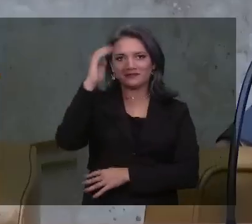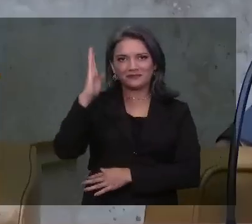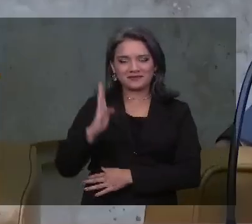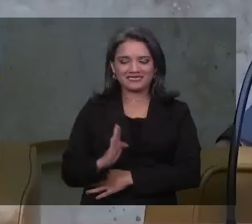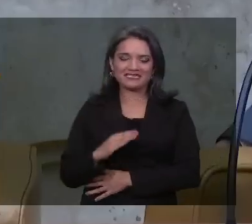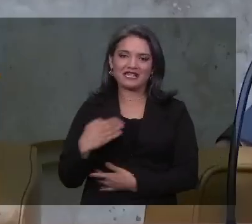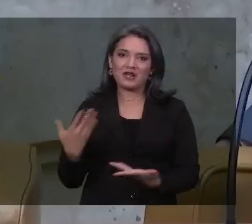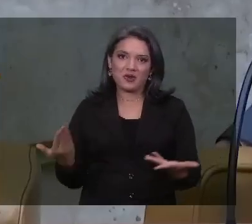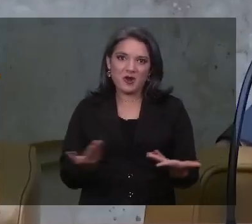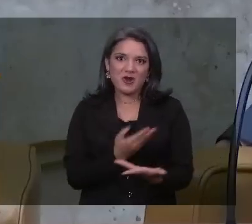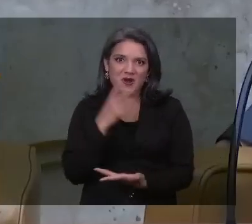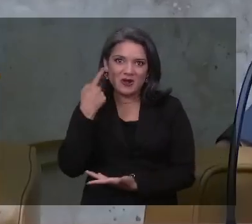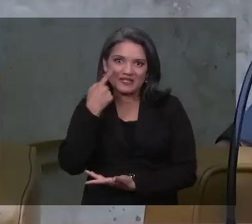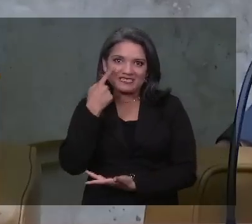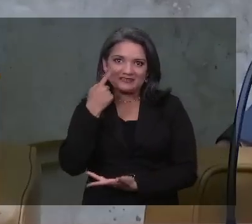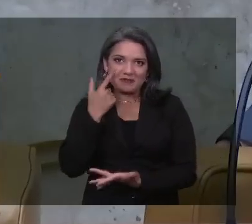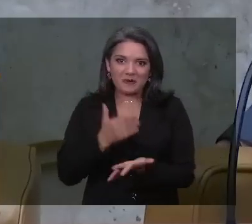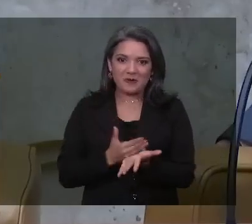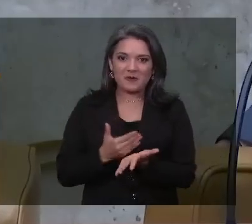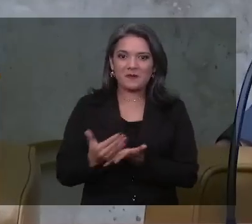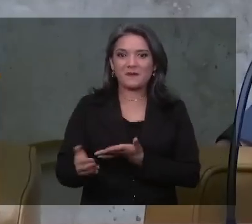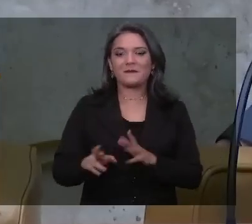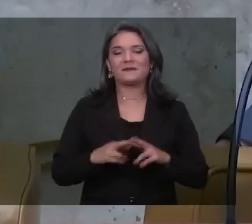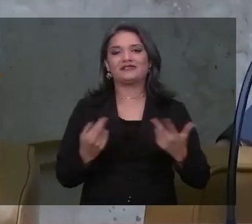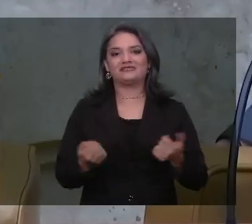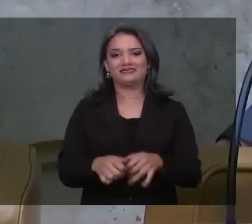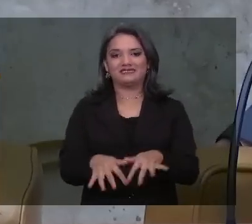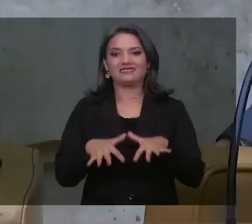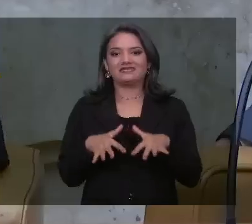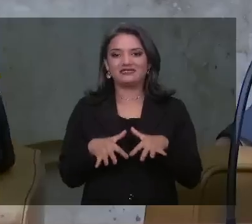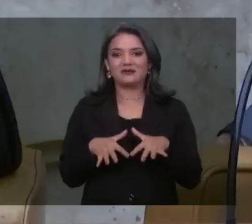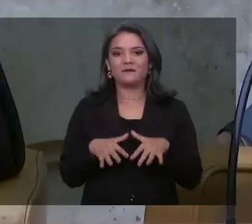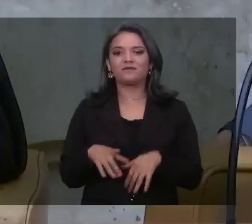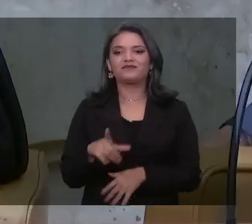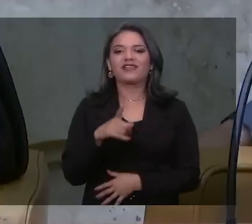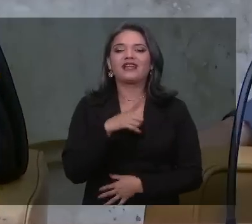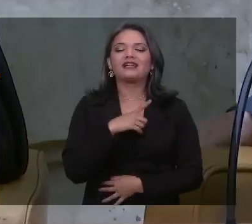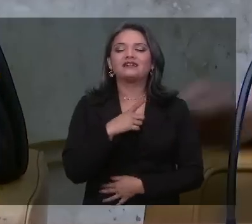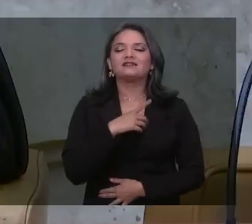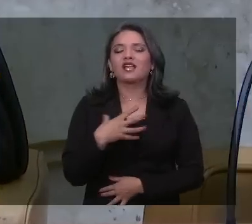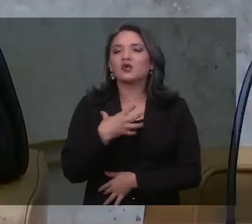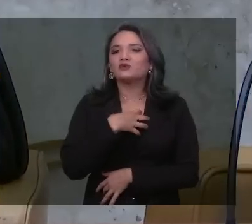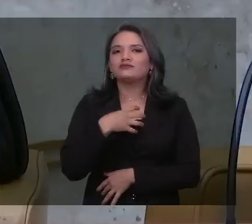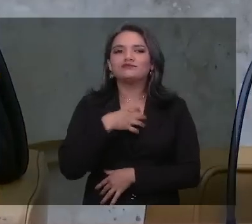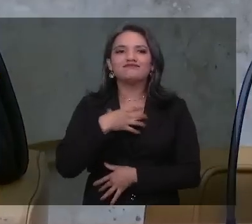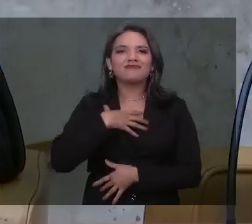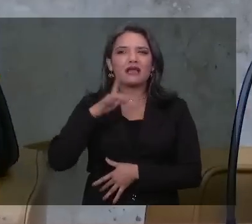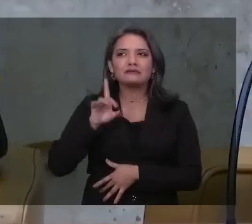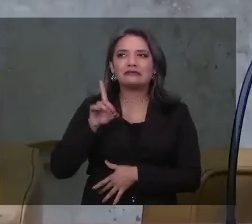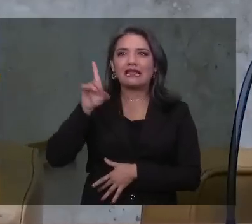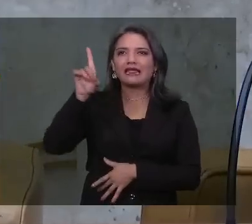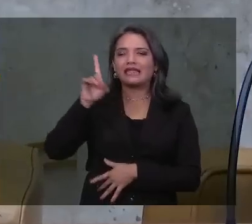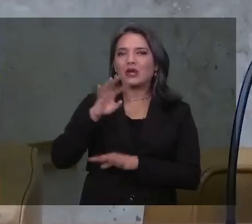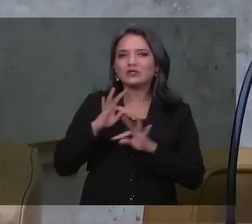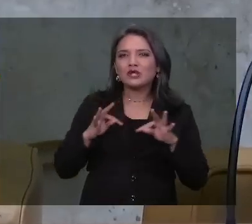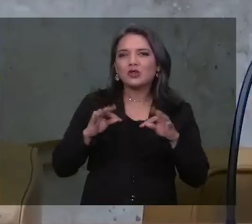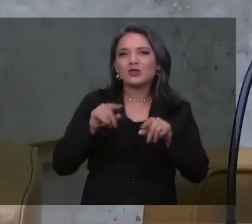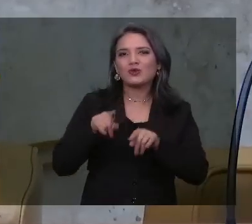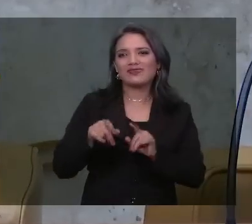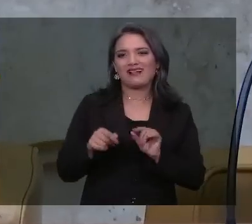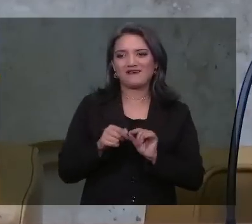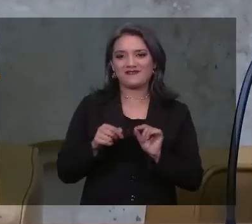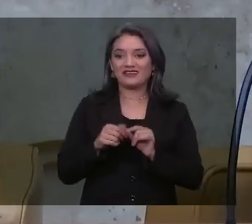aqui, no início desta sessão. Há uma fagulha divina em tudo que ela faz. Obrigado. E é em